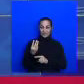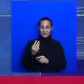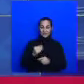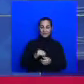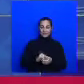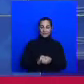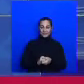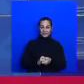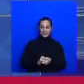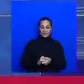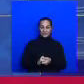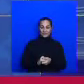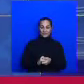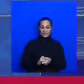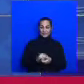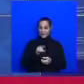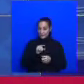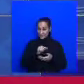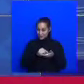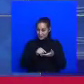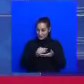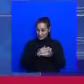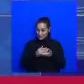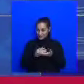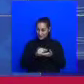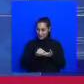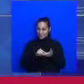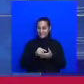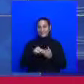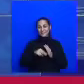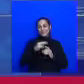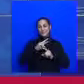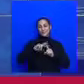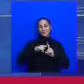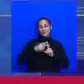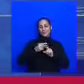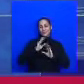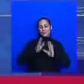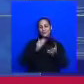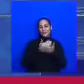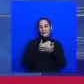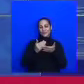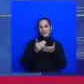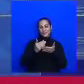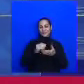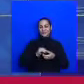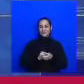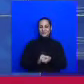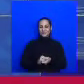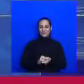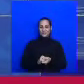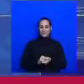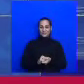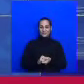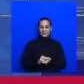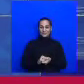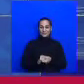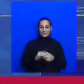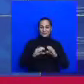número 33. E aí começou marcando. O segundo sorteio da dupla Sena já começou.